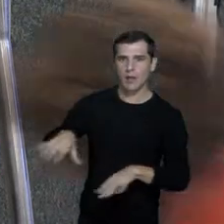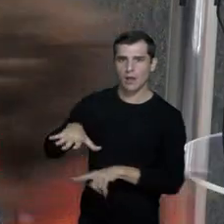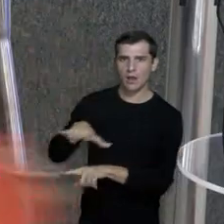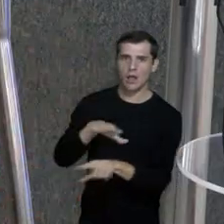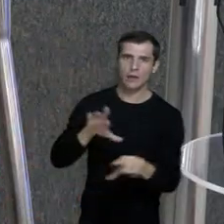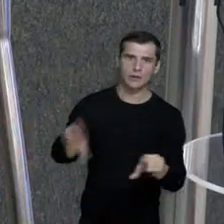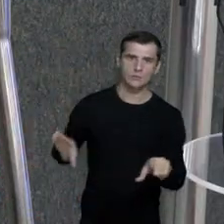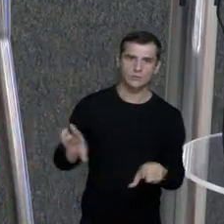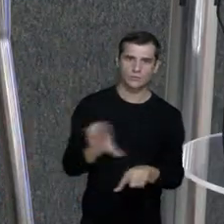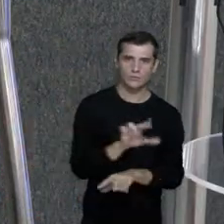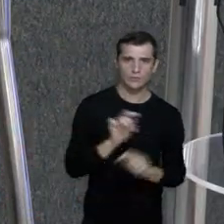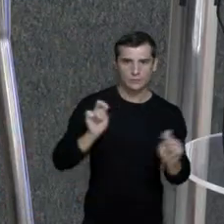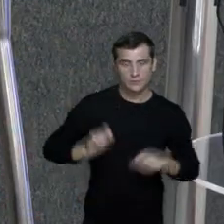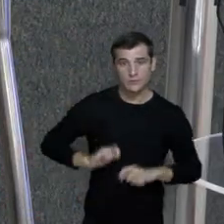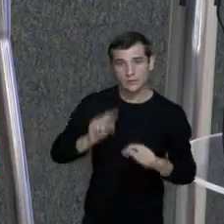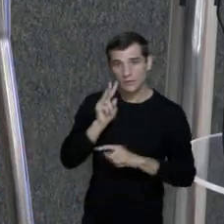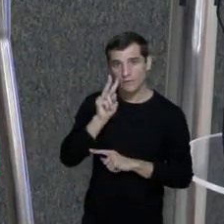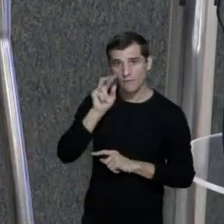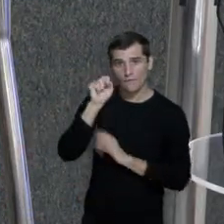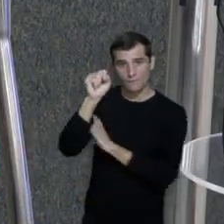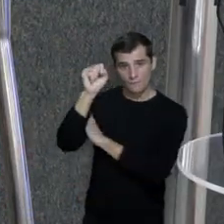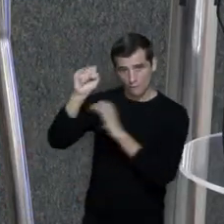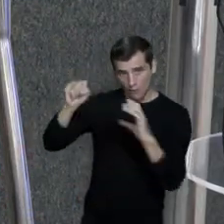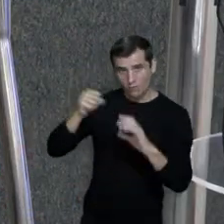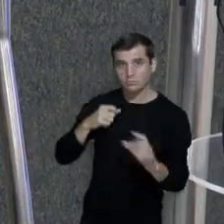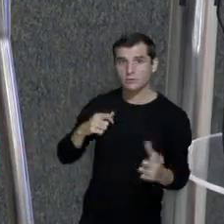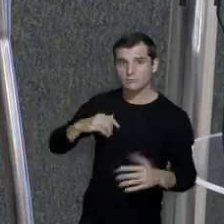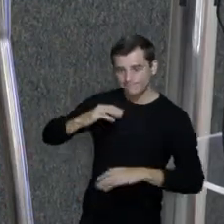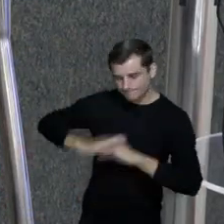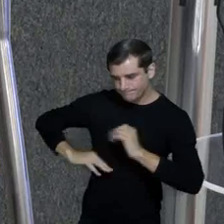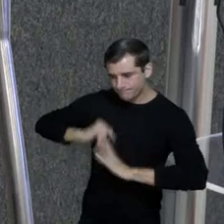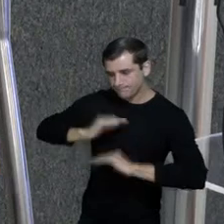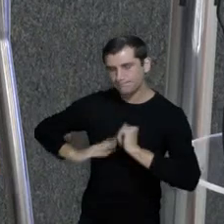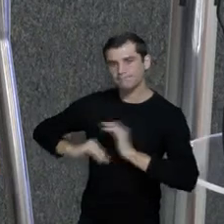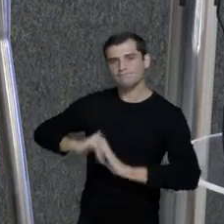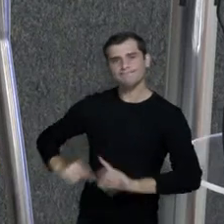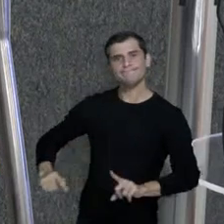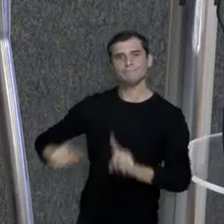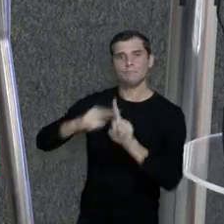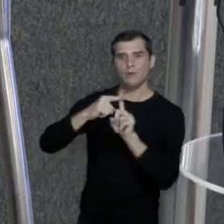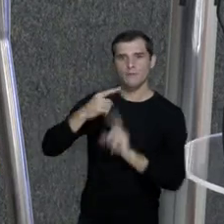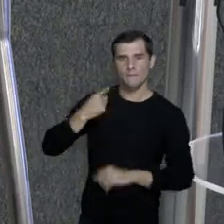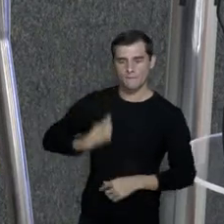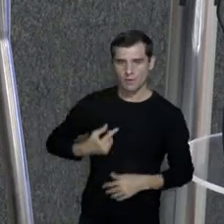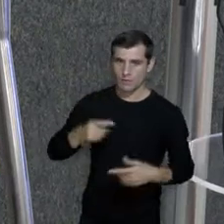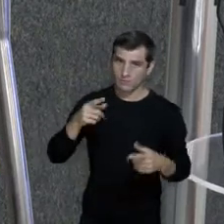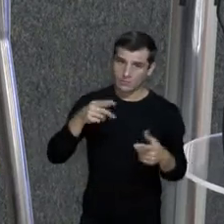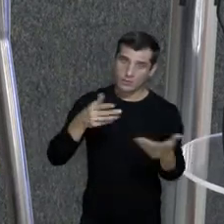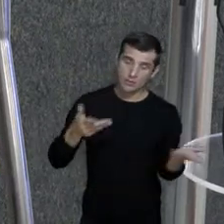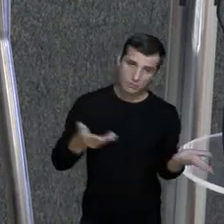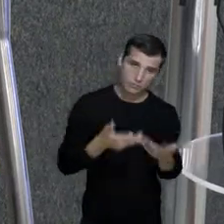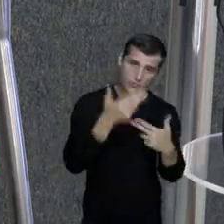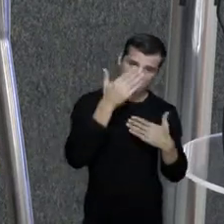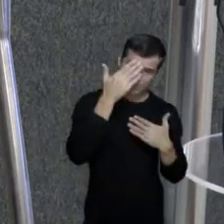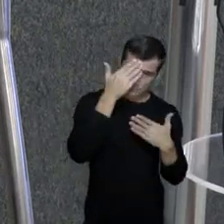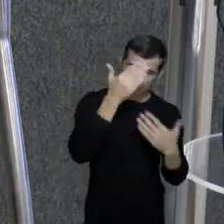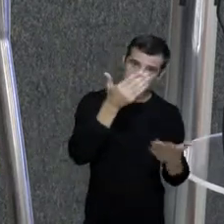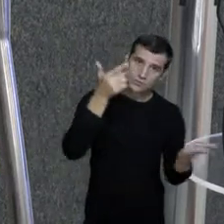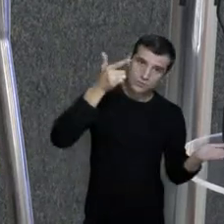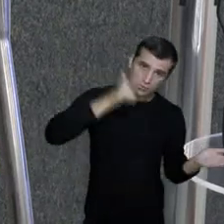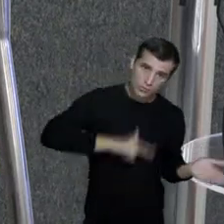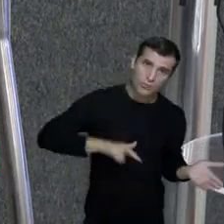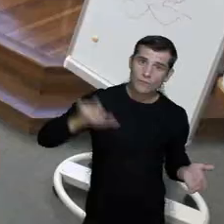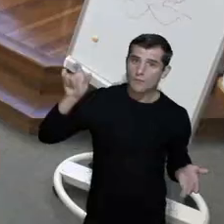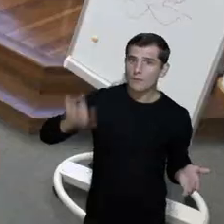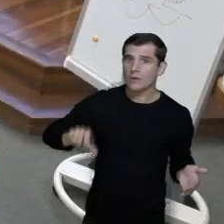somar forças e fica mais uma vez o agradecimento eh quando a professora Cíntia tinha muito mais para